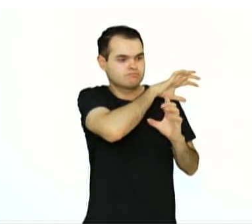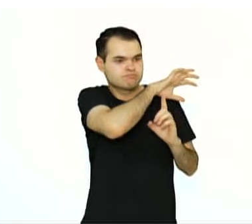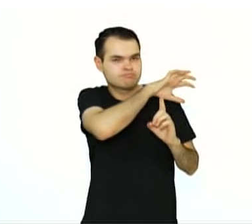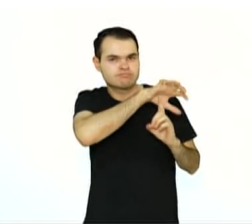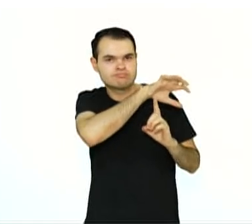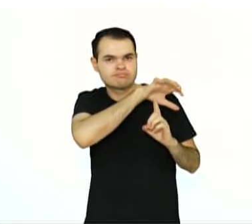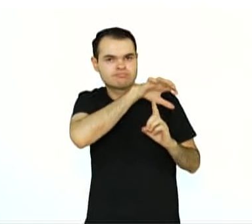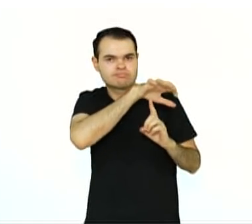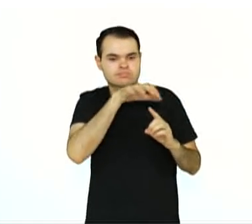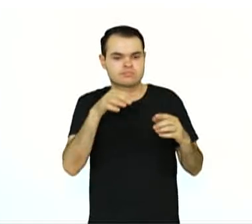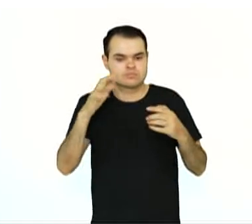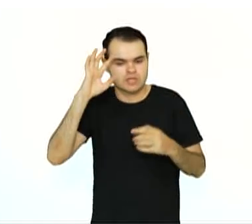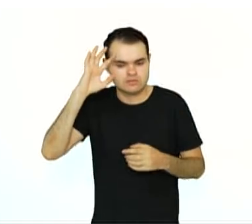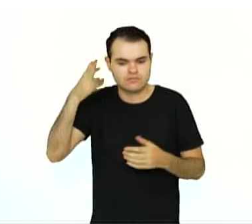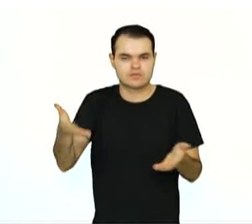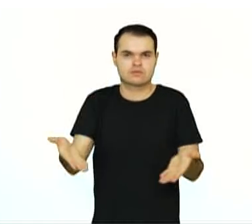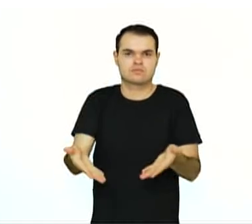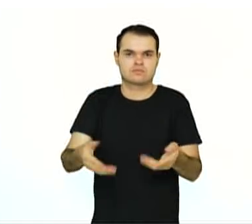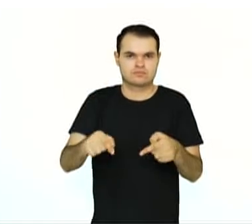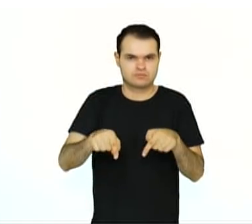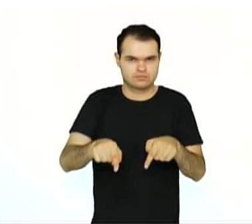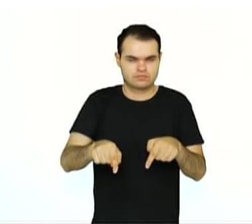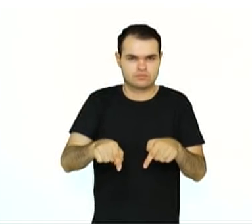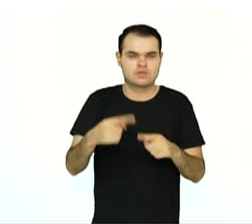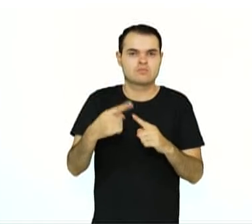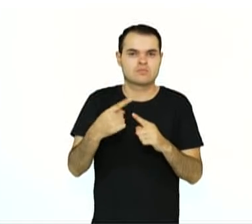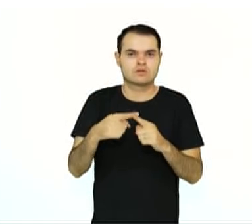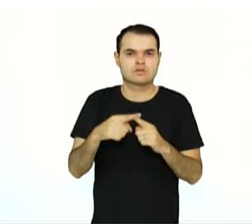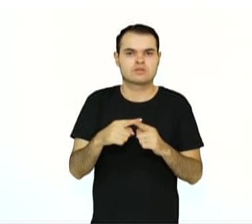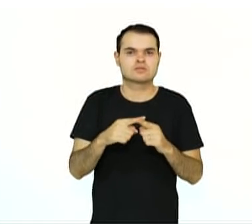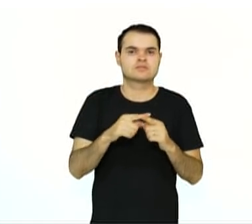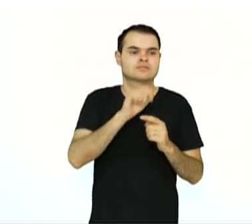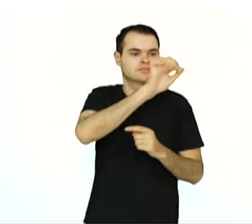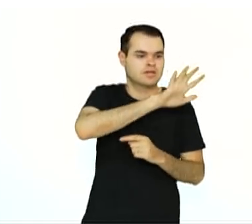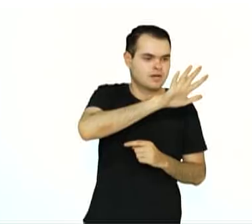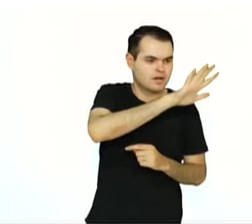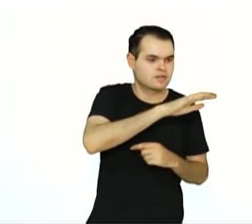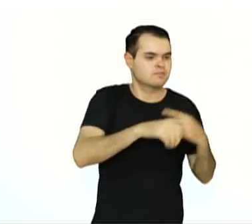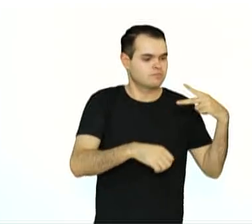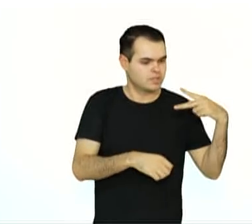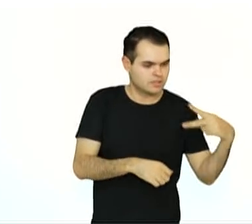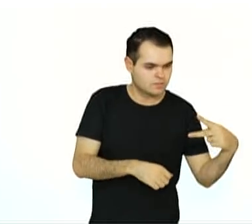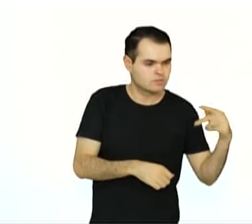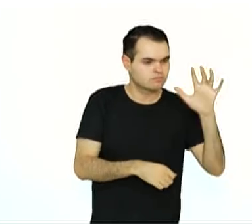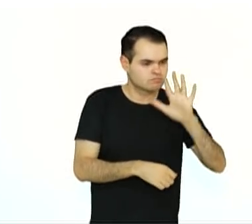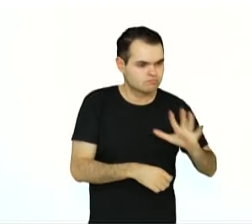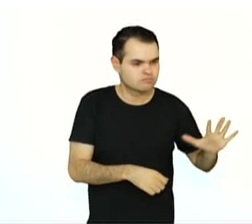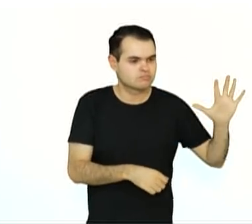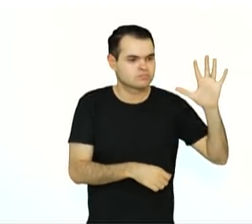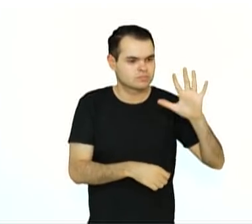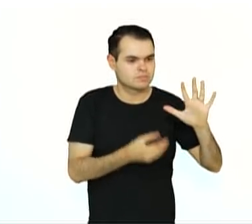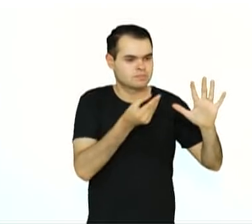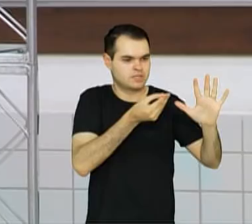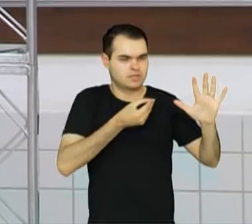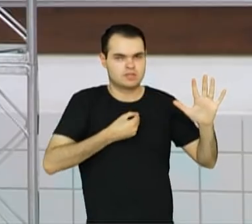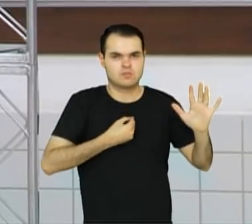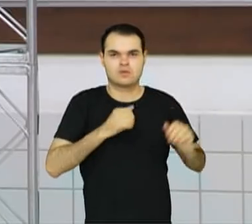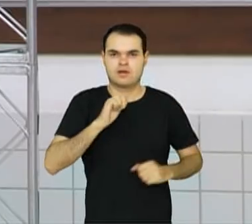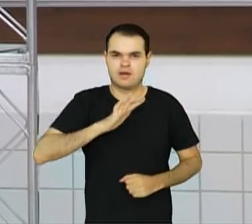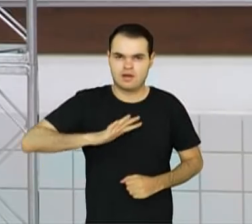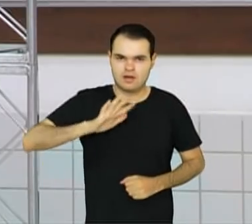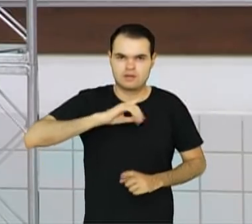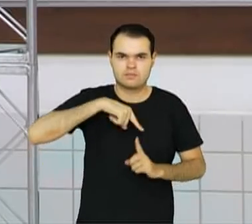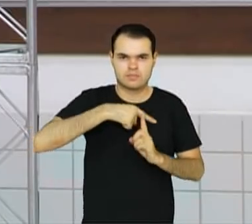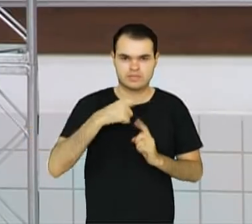quê? Porque essas expressões algébricas de área e de perímetro, o que elas fazem? Elas me dão a área e